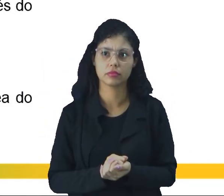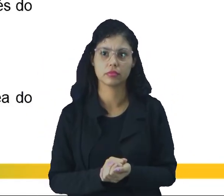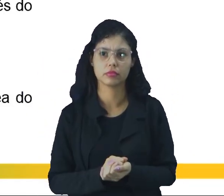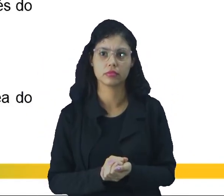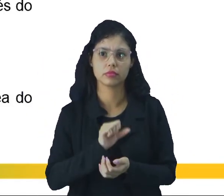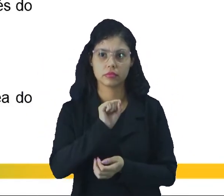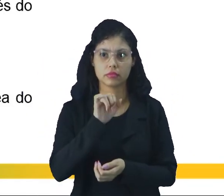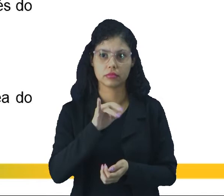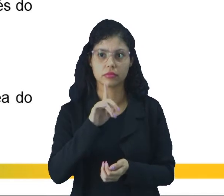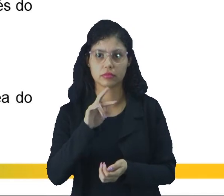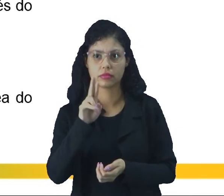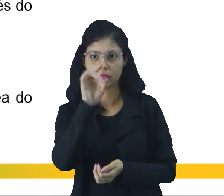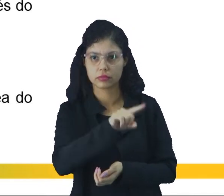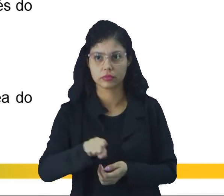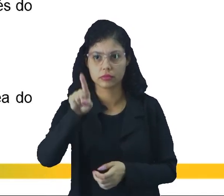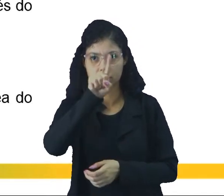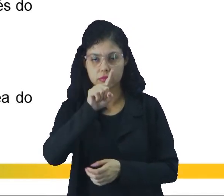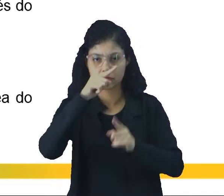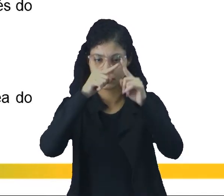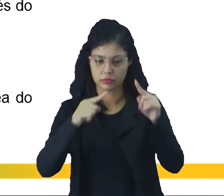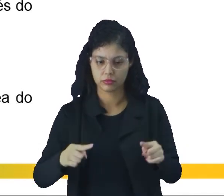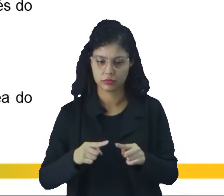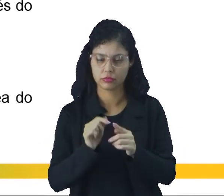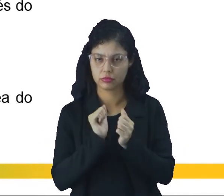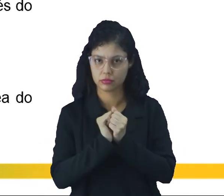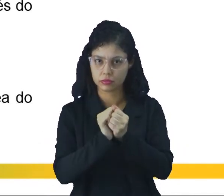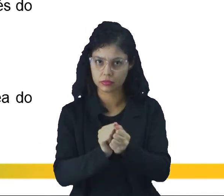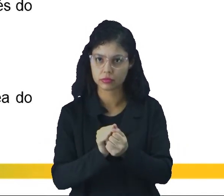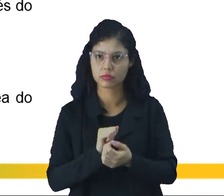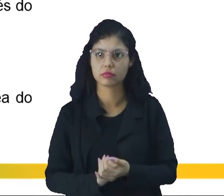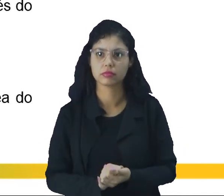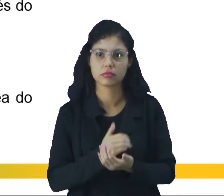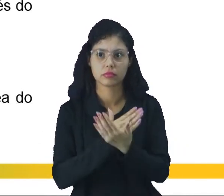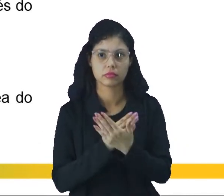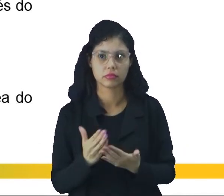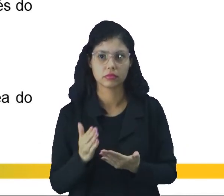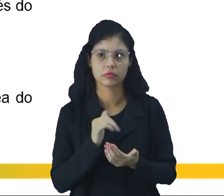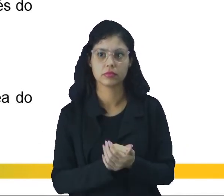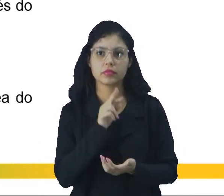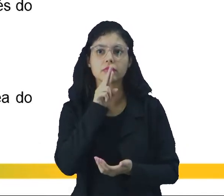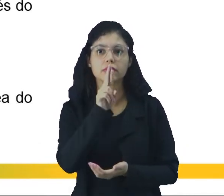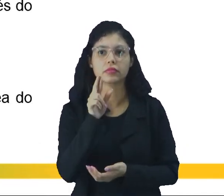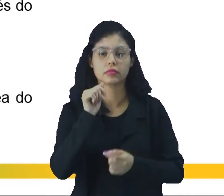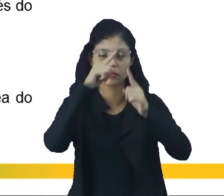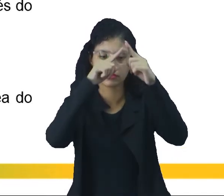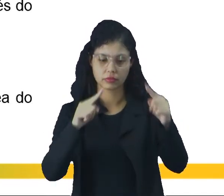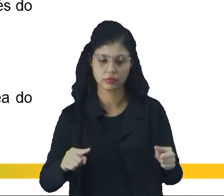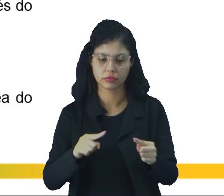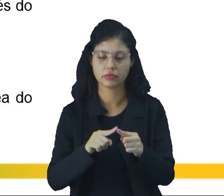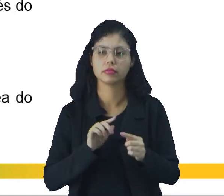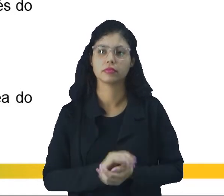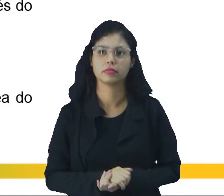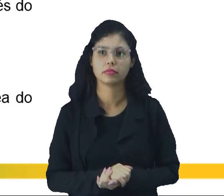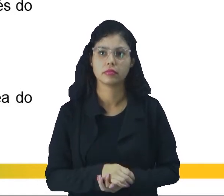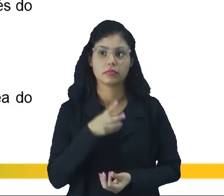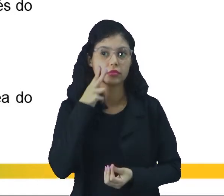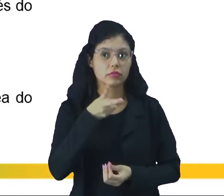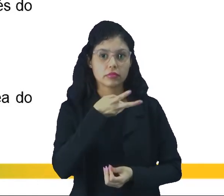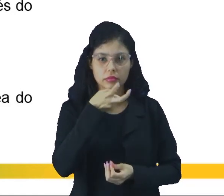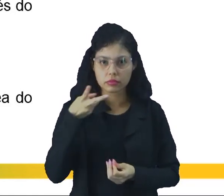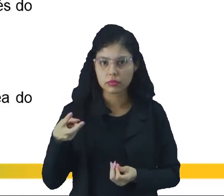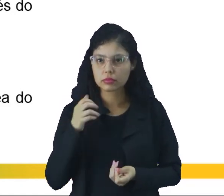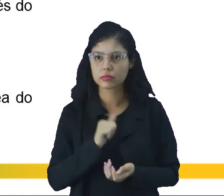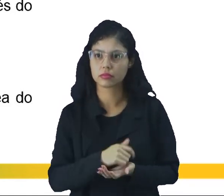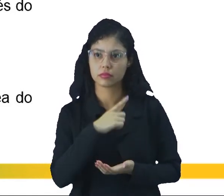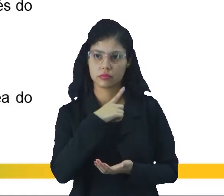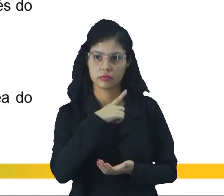da semicircunferência com a área do triângulo, correto? Então, vamos começar aqui. Começar pela área do triângulo. Você está percebendo